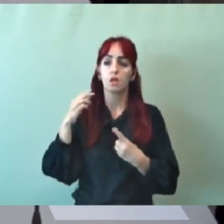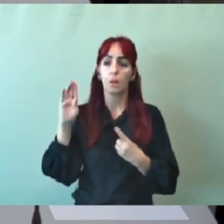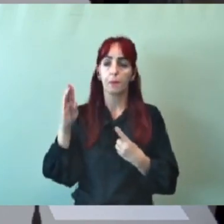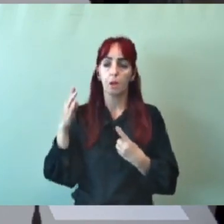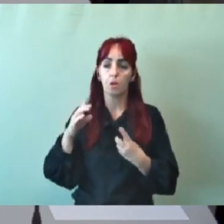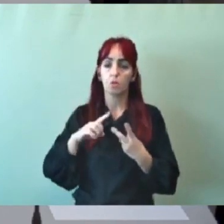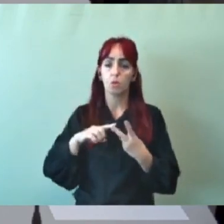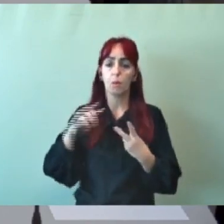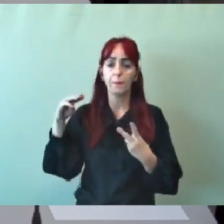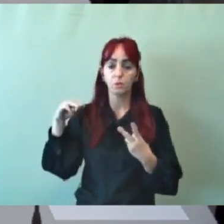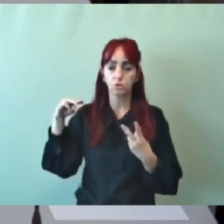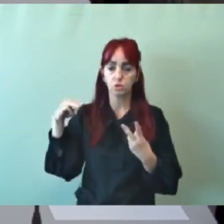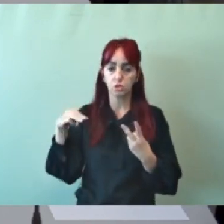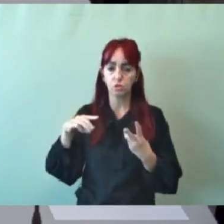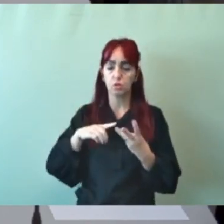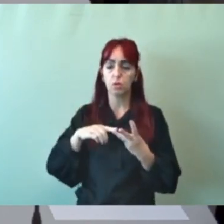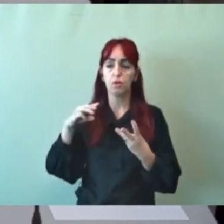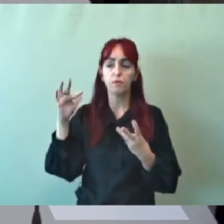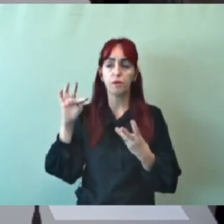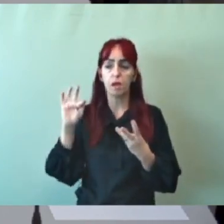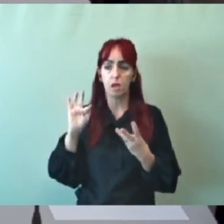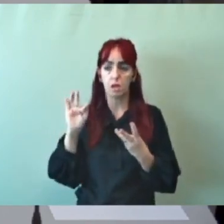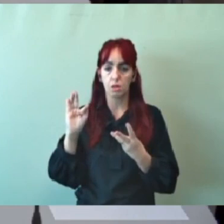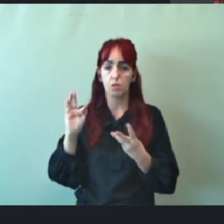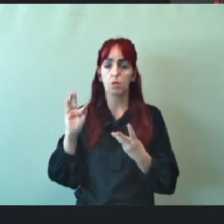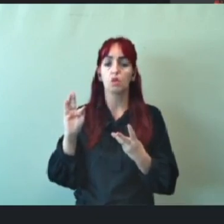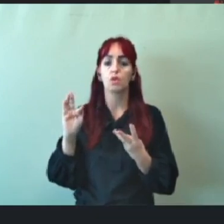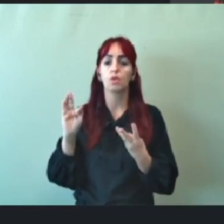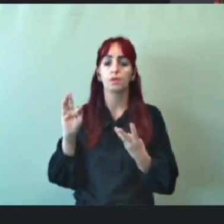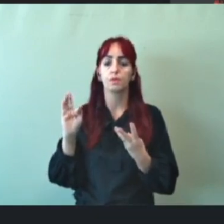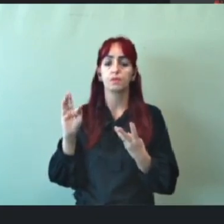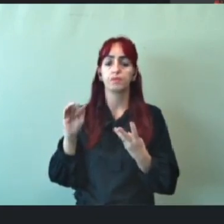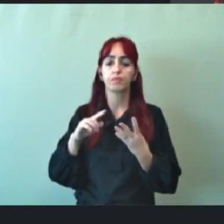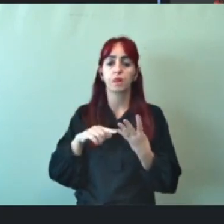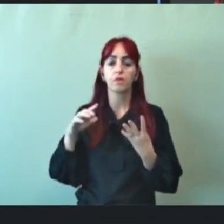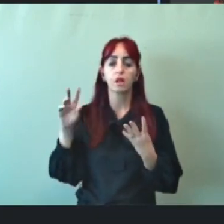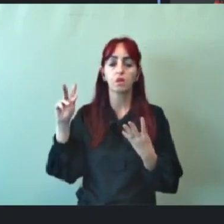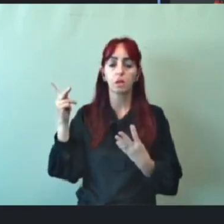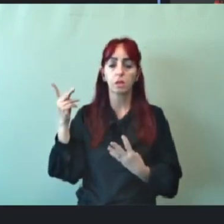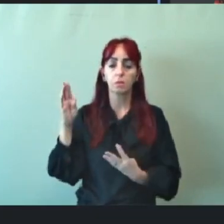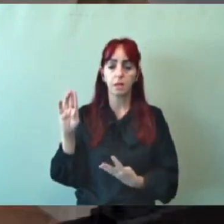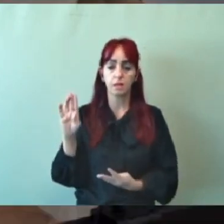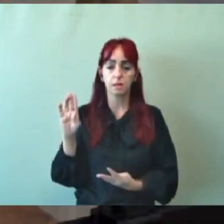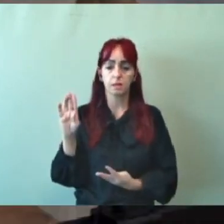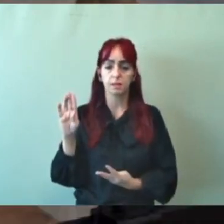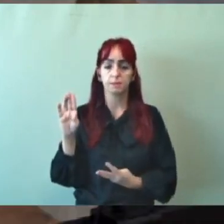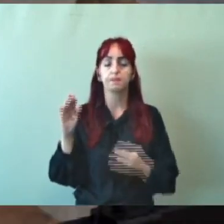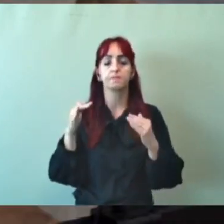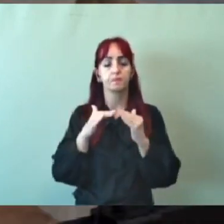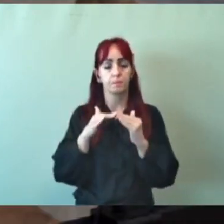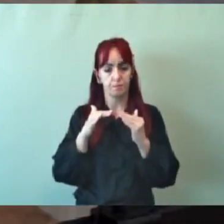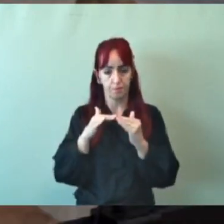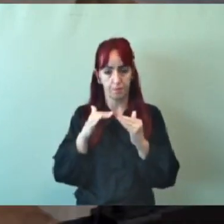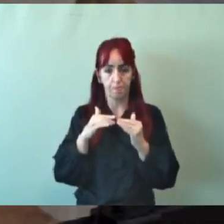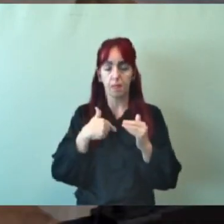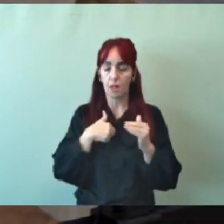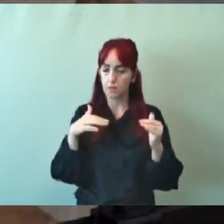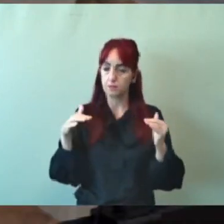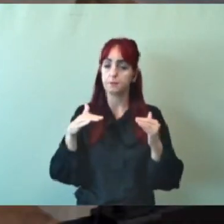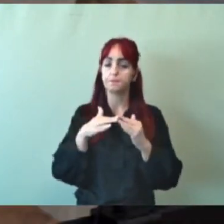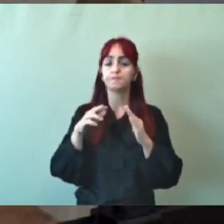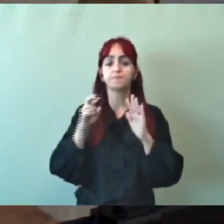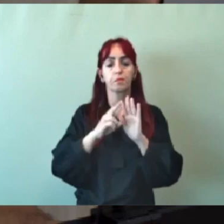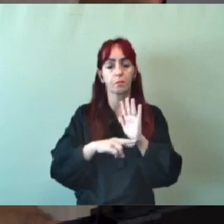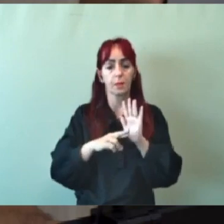Vereador Fernando Luiz. De acordo. De acordo. Vereador Henrique Braga. De acordo. Eu também voto com requerimento que é aprovado